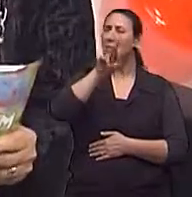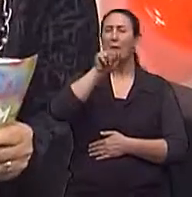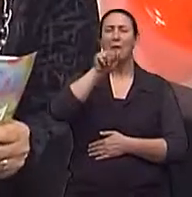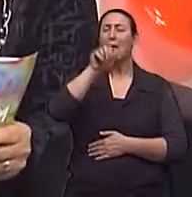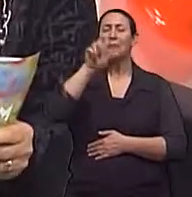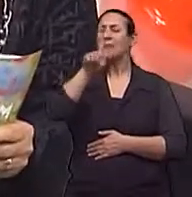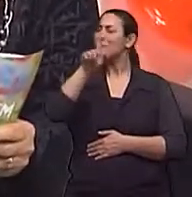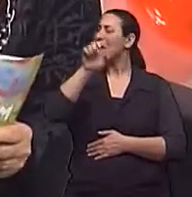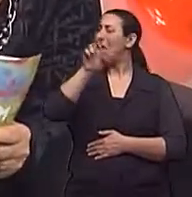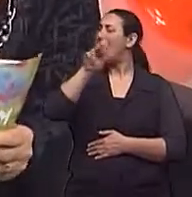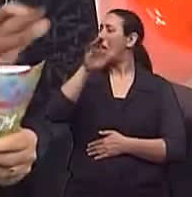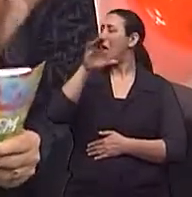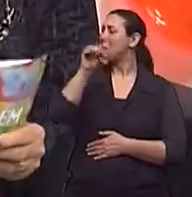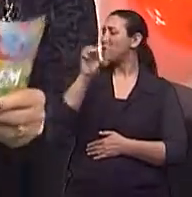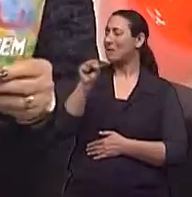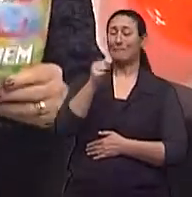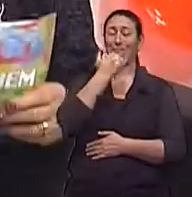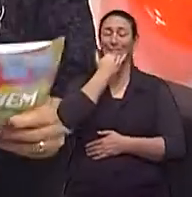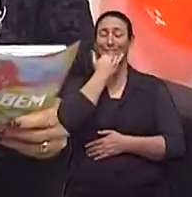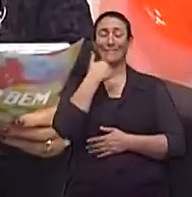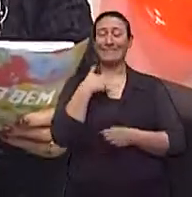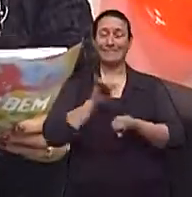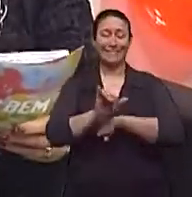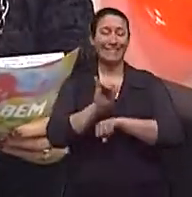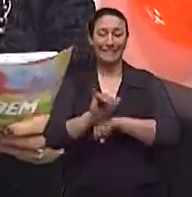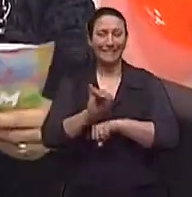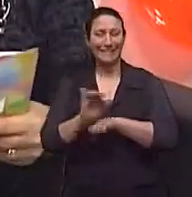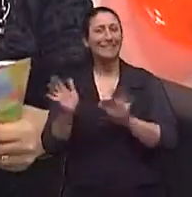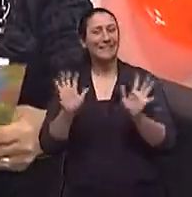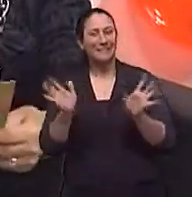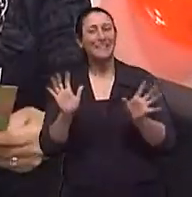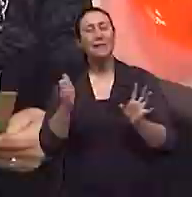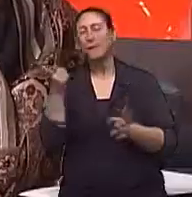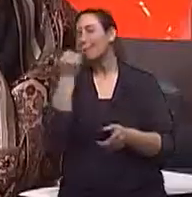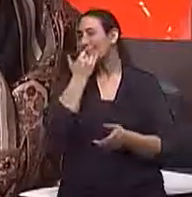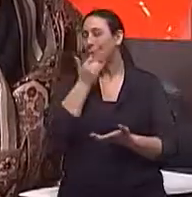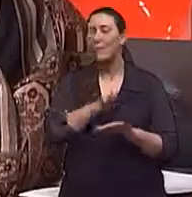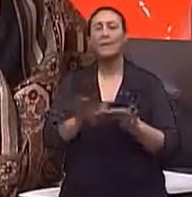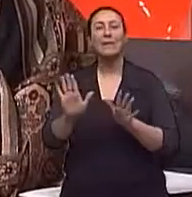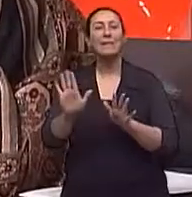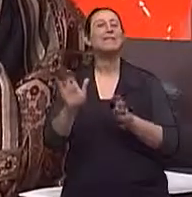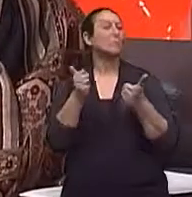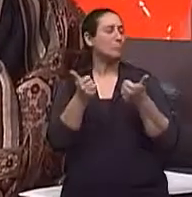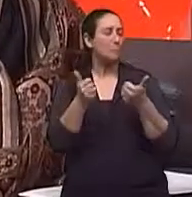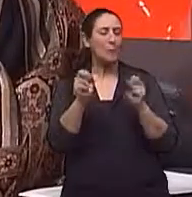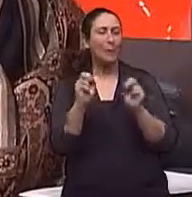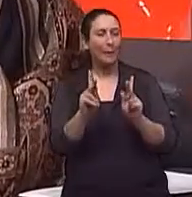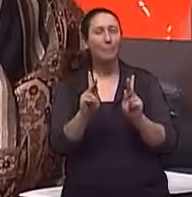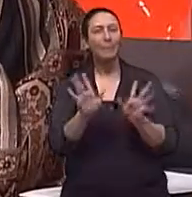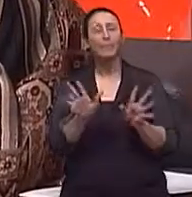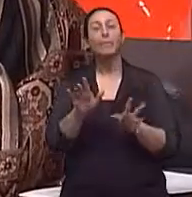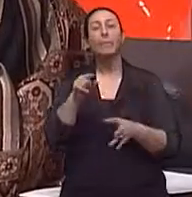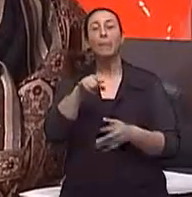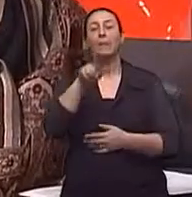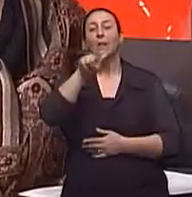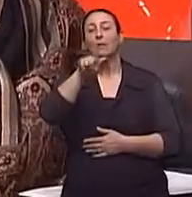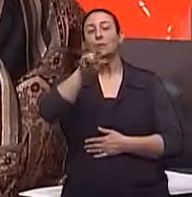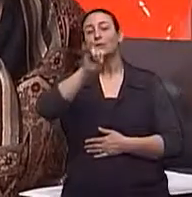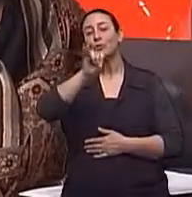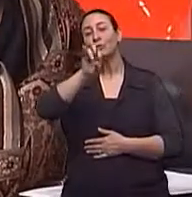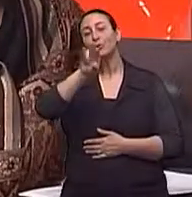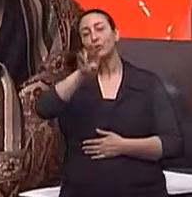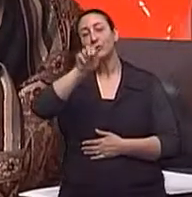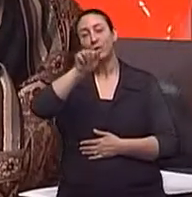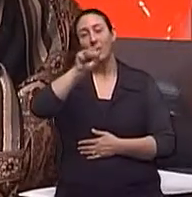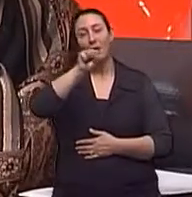terceira idade com todas as idades E então eu trabalho muito com gerações Me perdoa não Ok tudo bem então o projeto